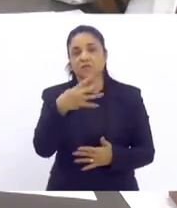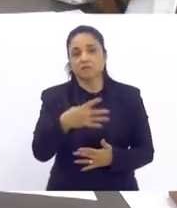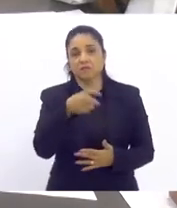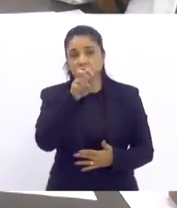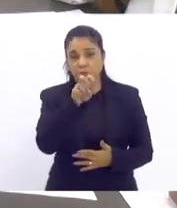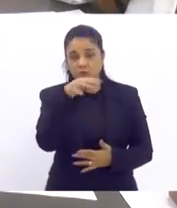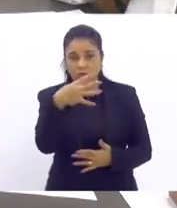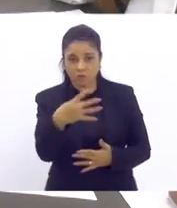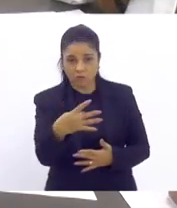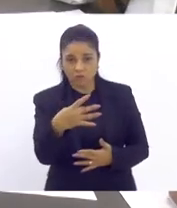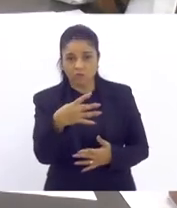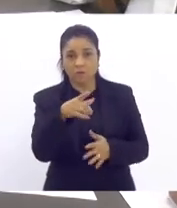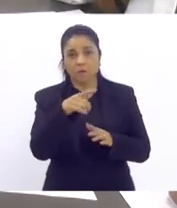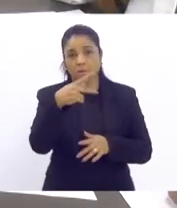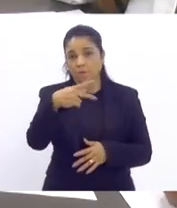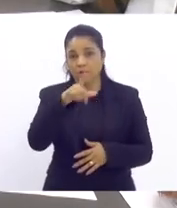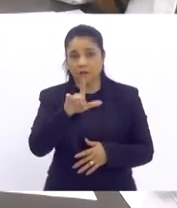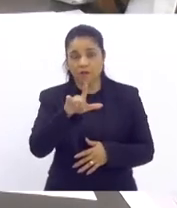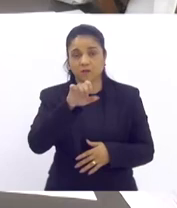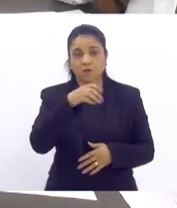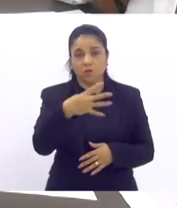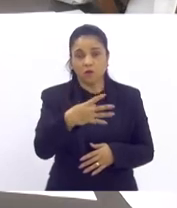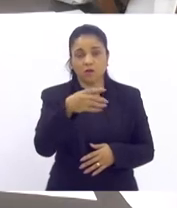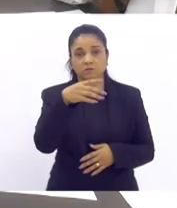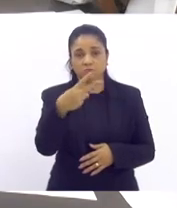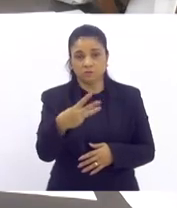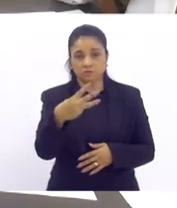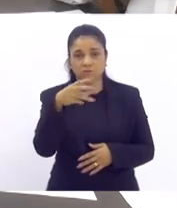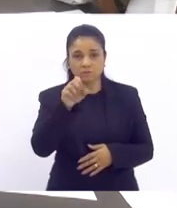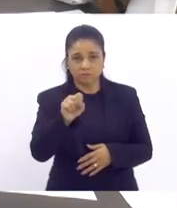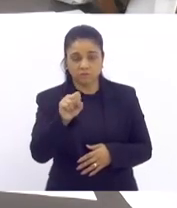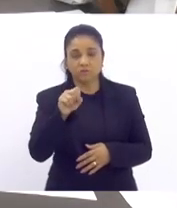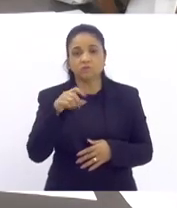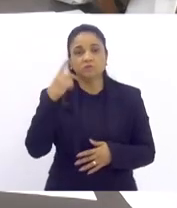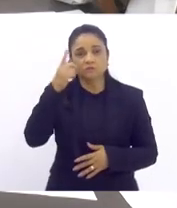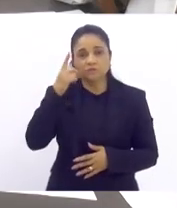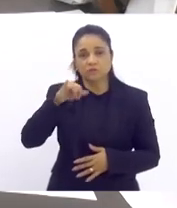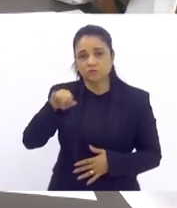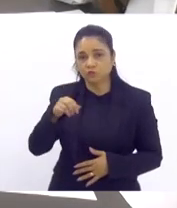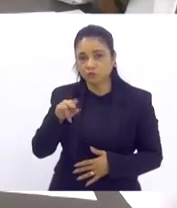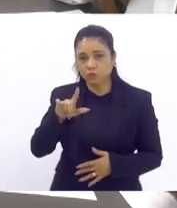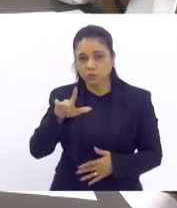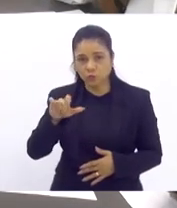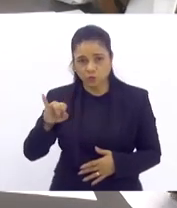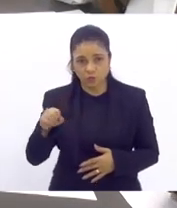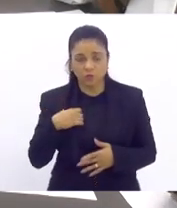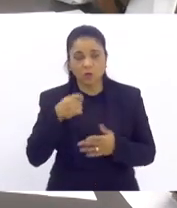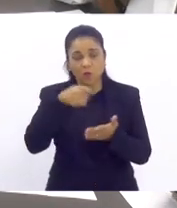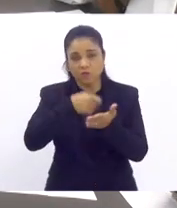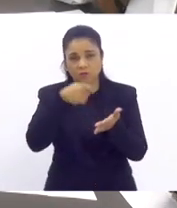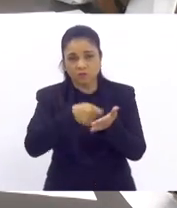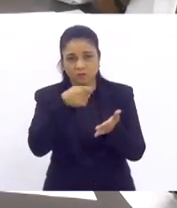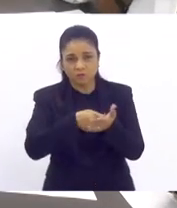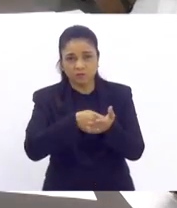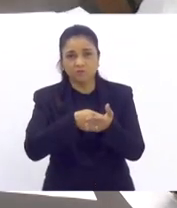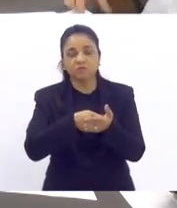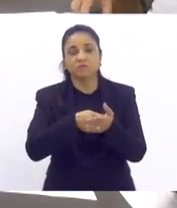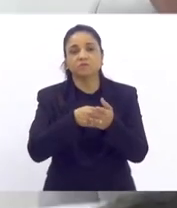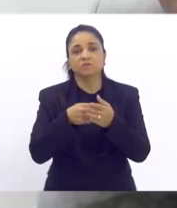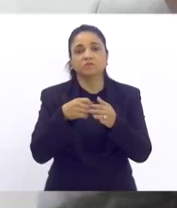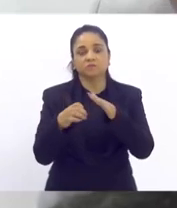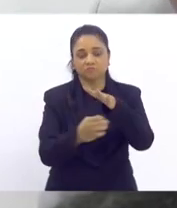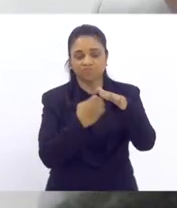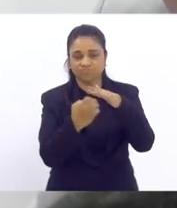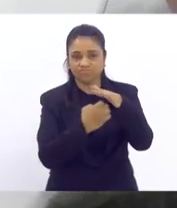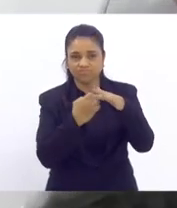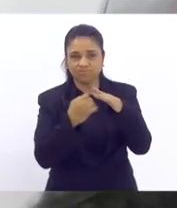da pauta é o pl438 de 23 de autoria do deputado Júlio Rocha que dispõe sobre a obrigatoriedade das concessionárias de